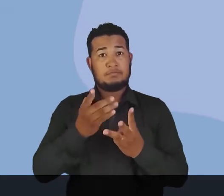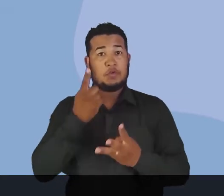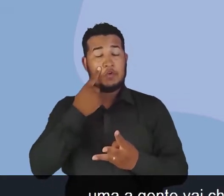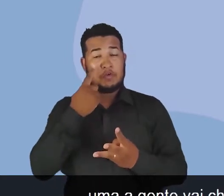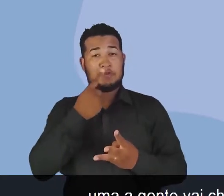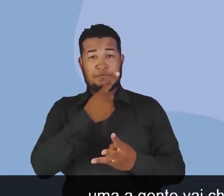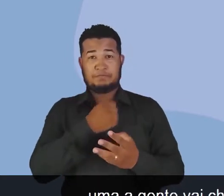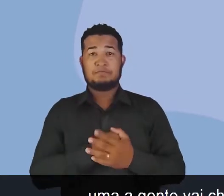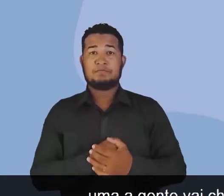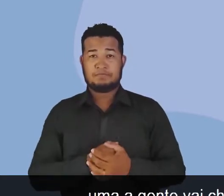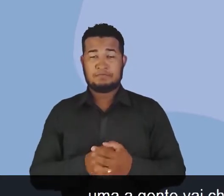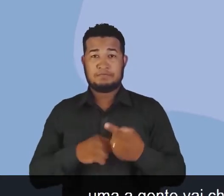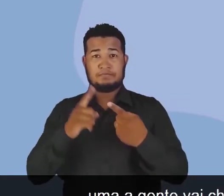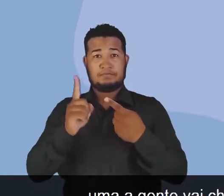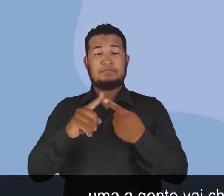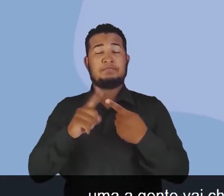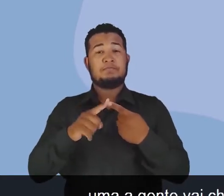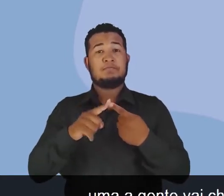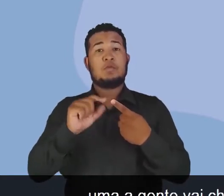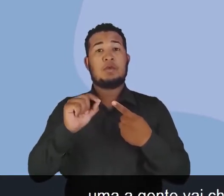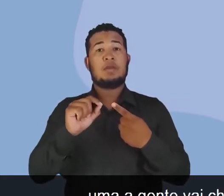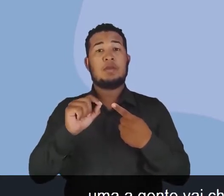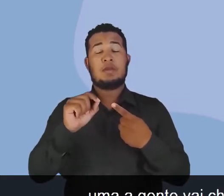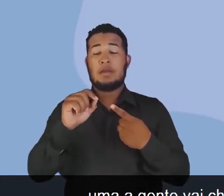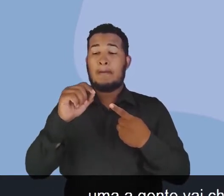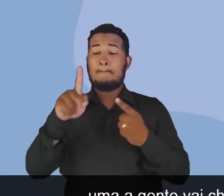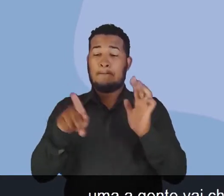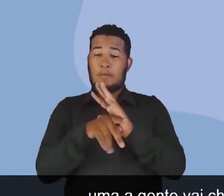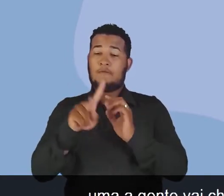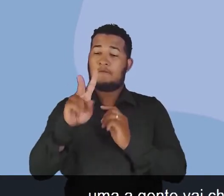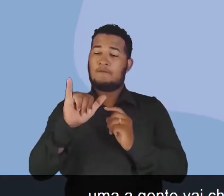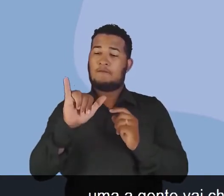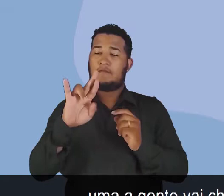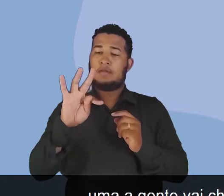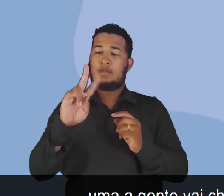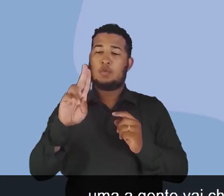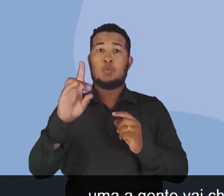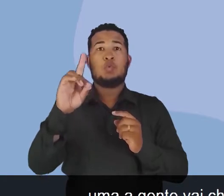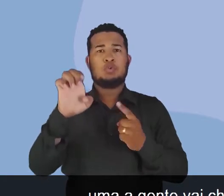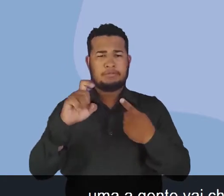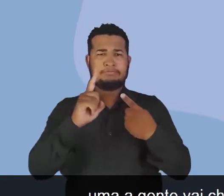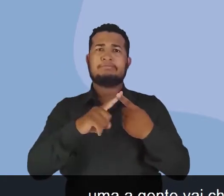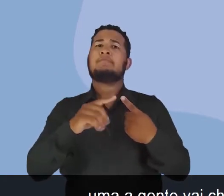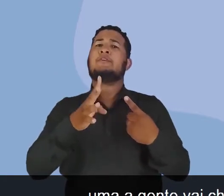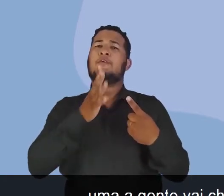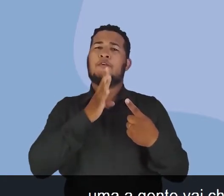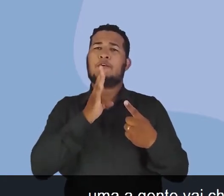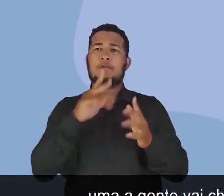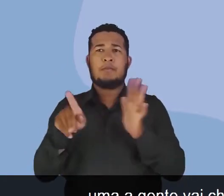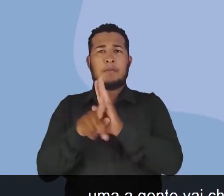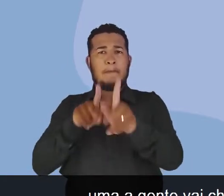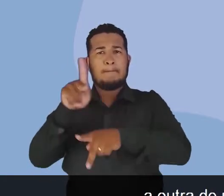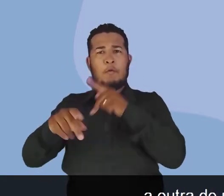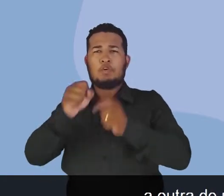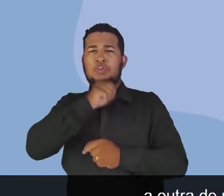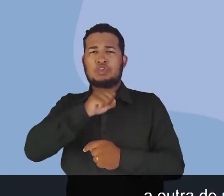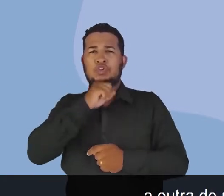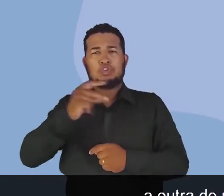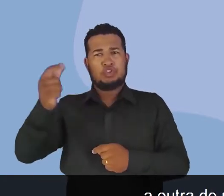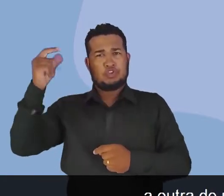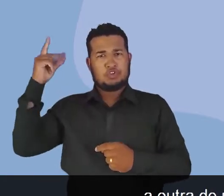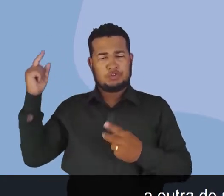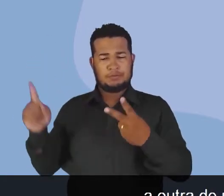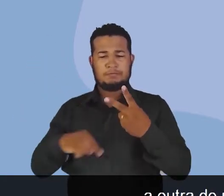verem. Uma a gente vai chamar de ética da virtude, que é muito característica dos povos antigos. A